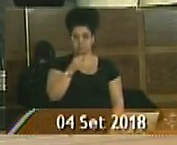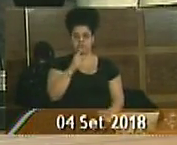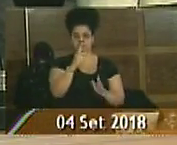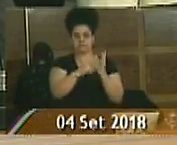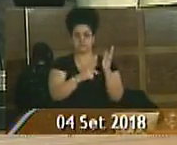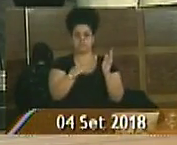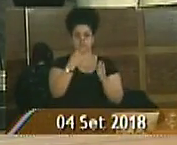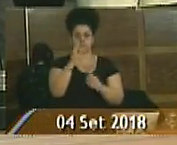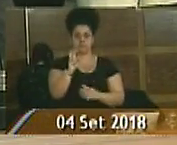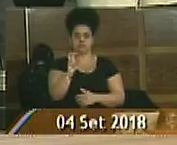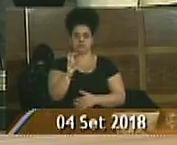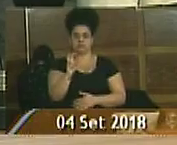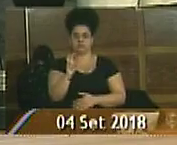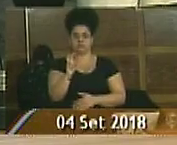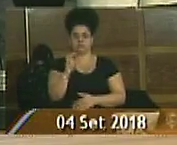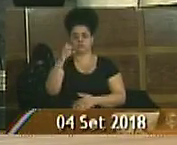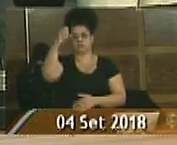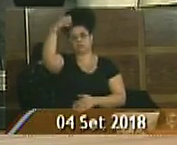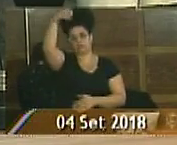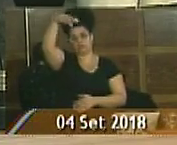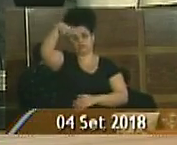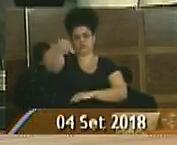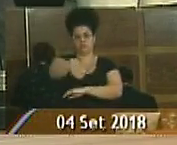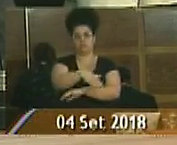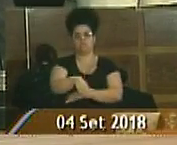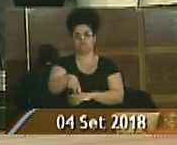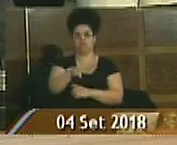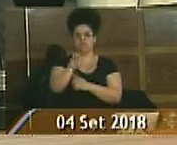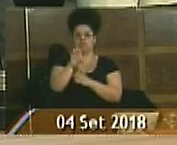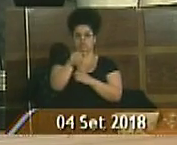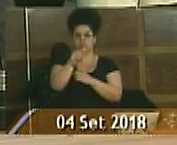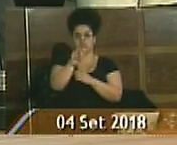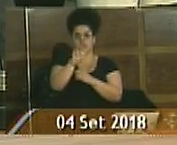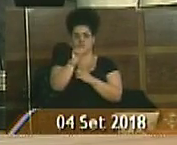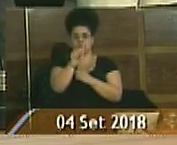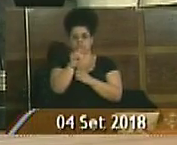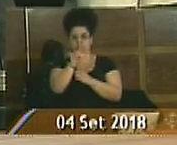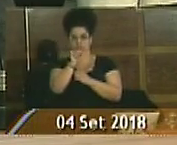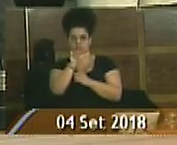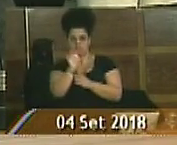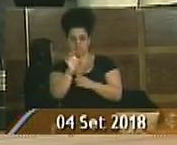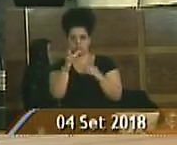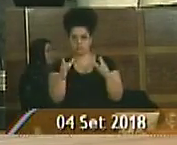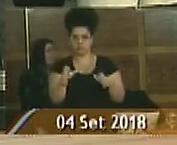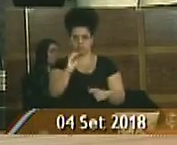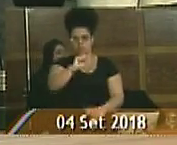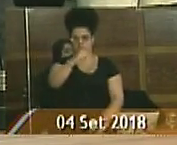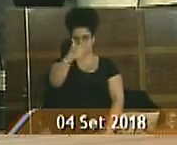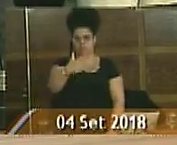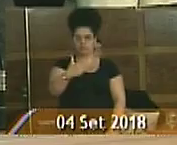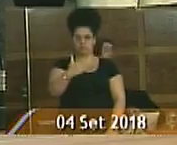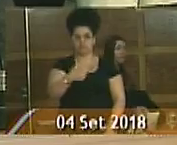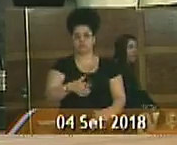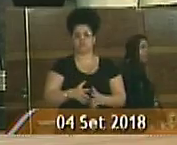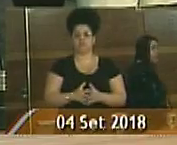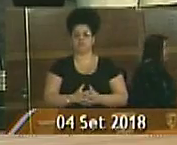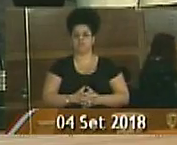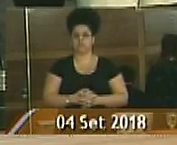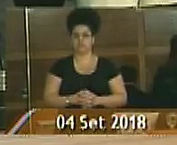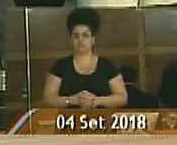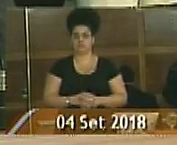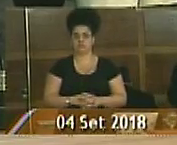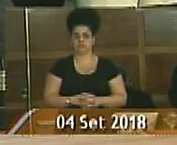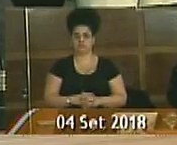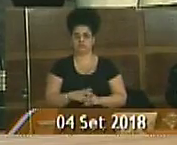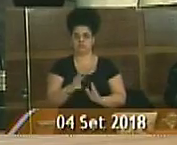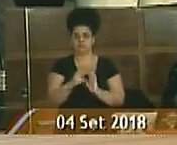Projeto 45, denominado logrador público, rua Maria Alice Dude, localizado no Monte Castelo, primeiro distrito de Angra dos Reis.